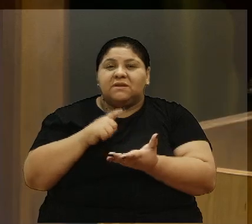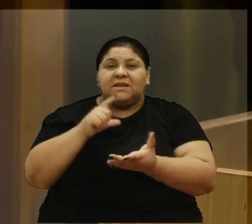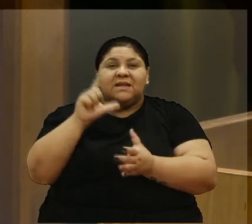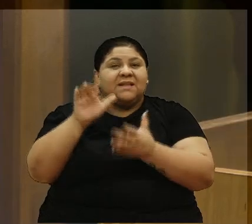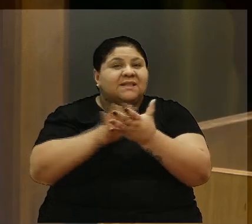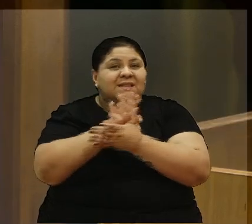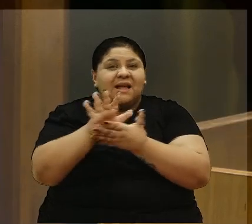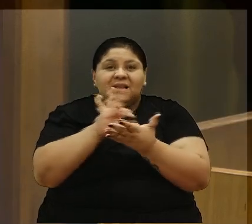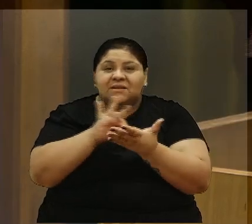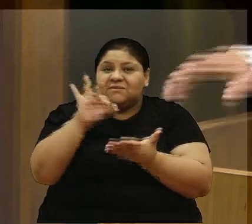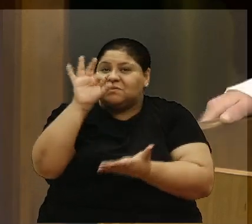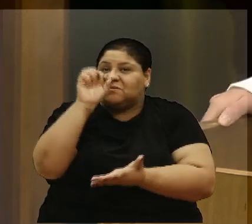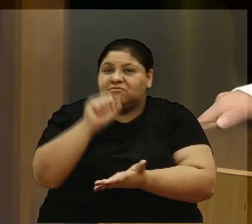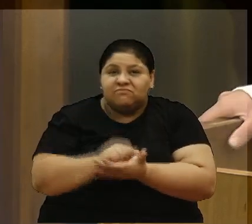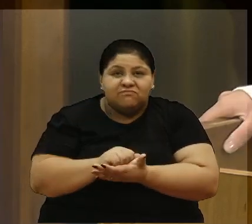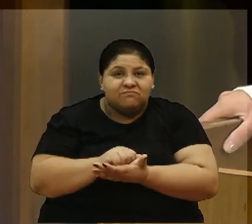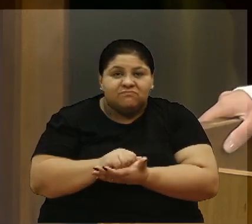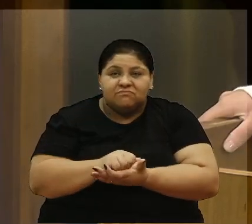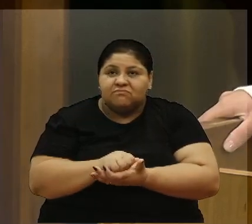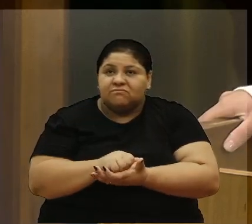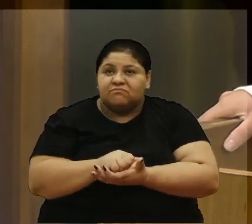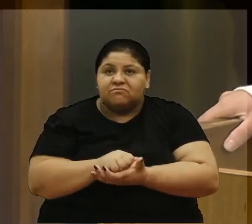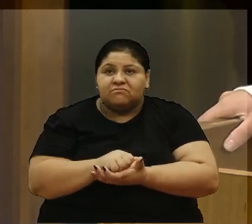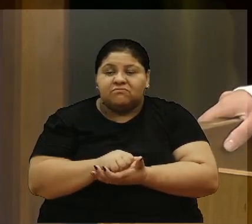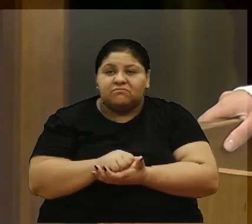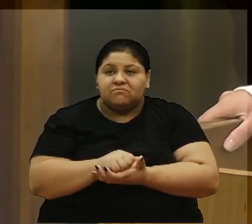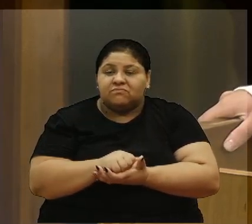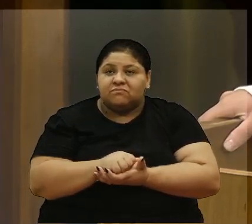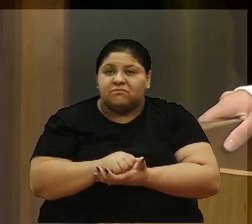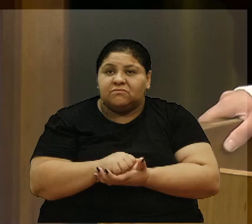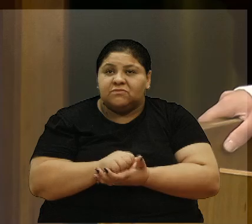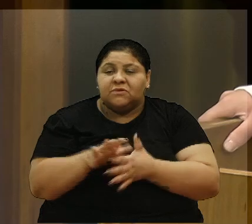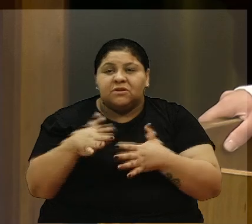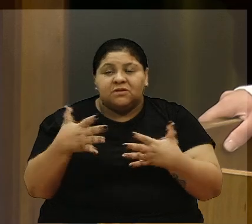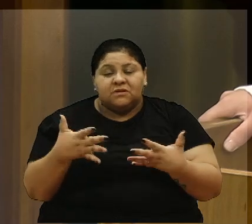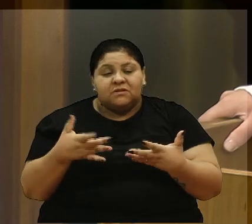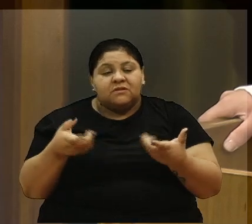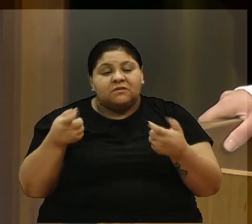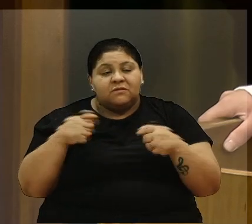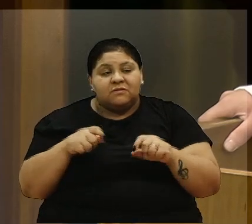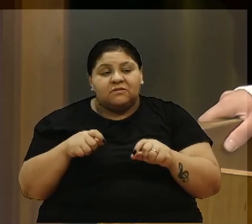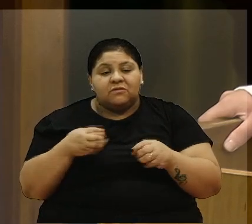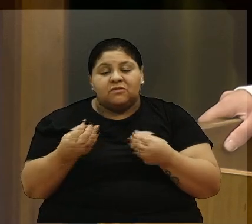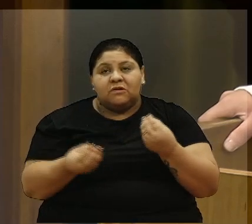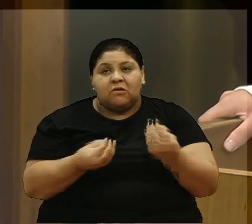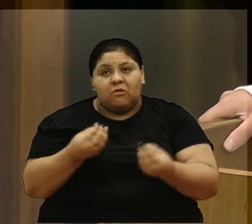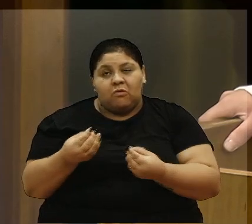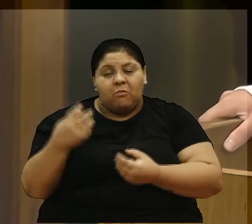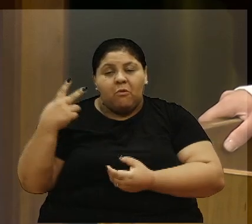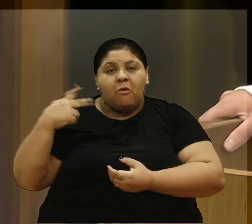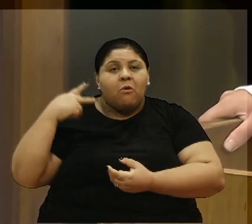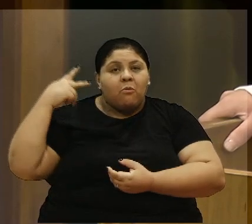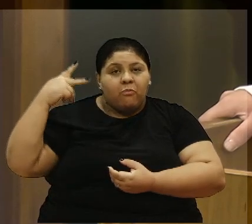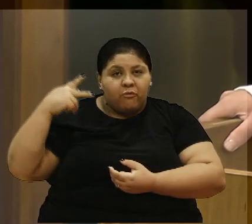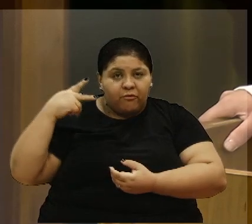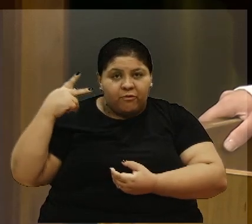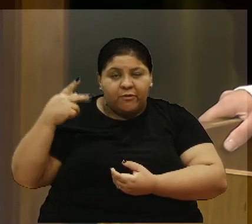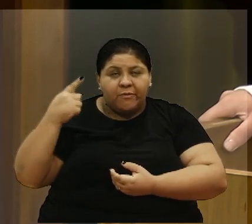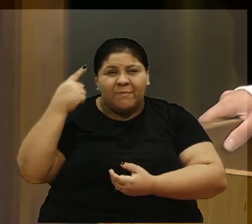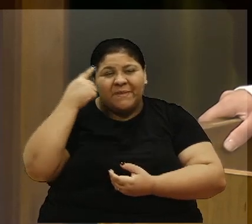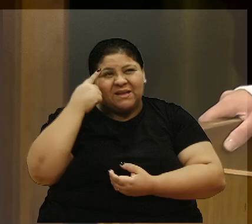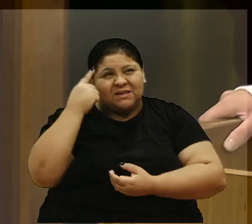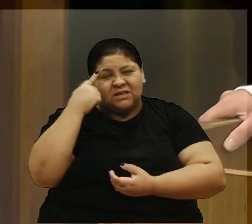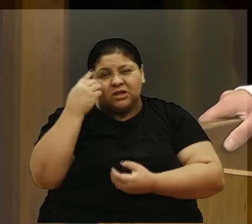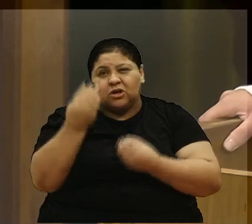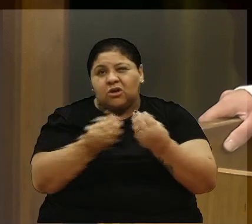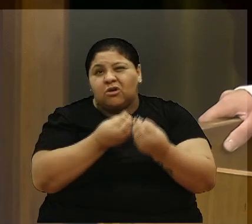presidente. E esses concursos têm dado desertos. Então, a gente precisa, enquanto legislativo, pensar